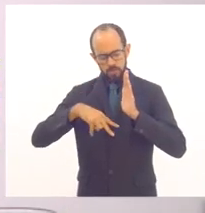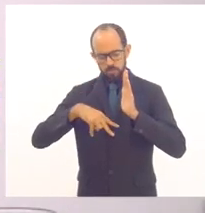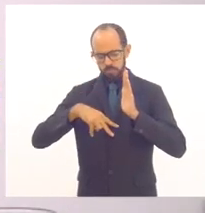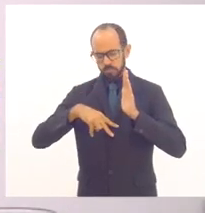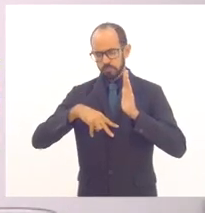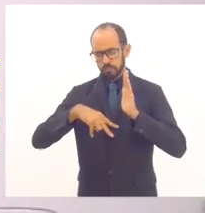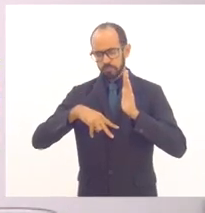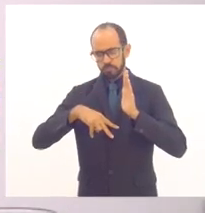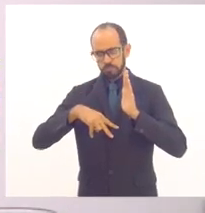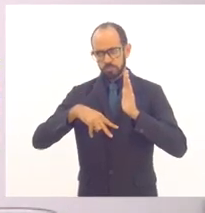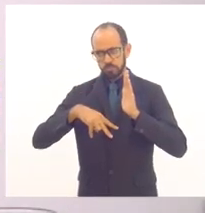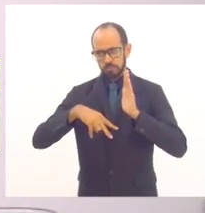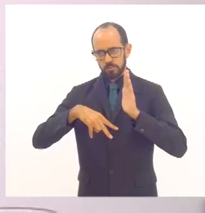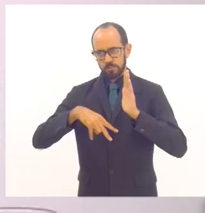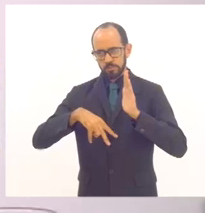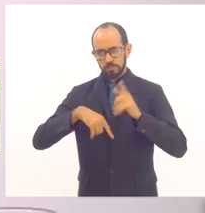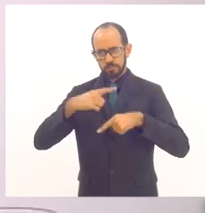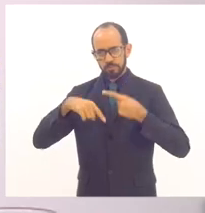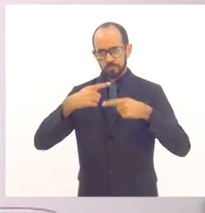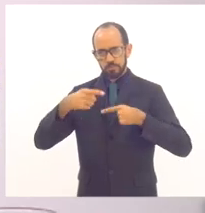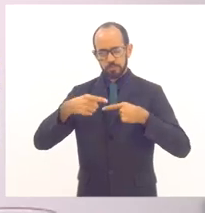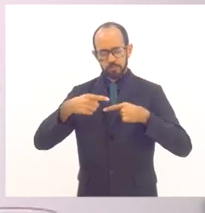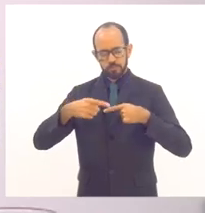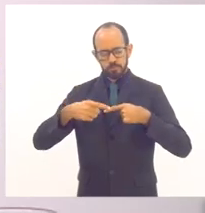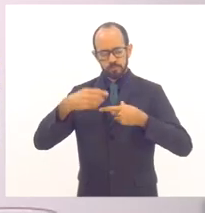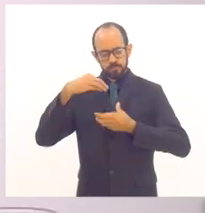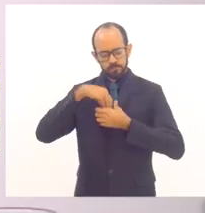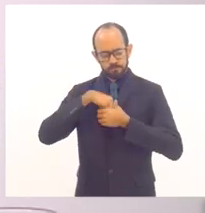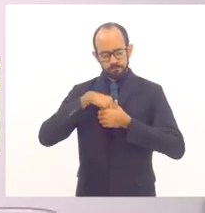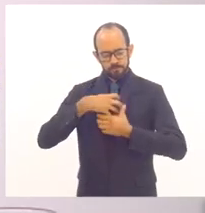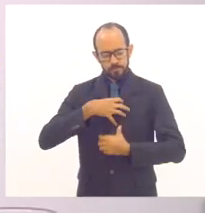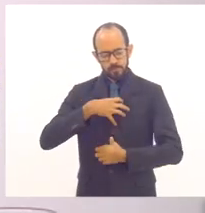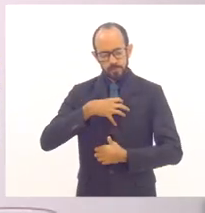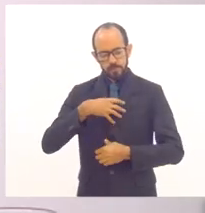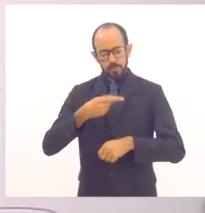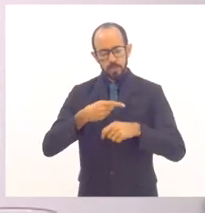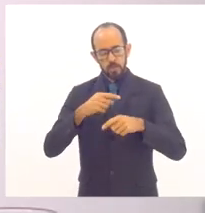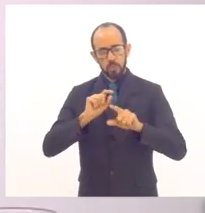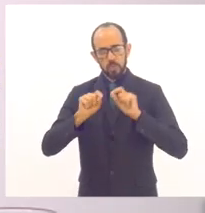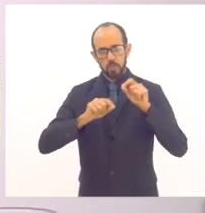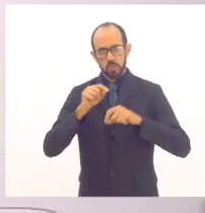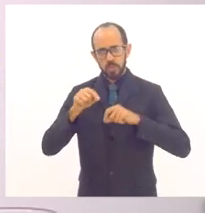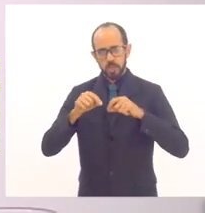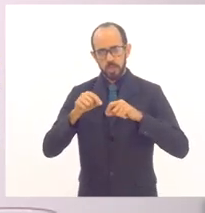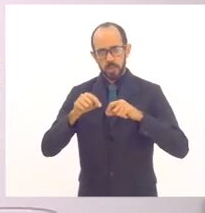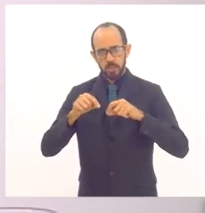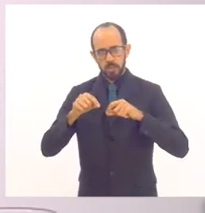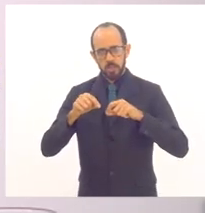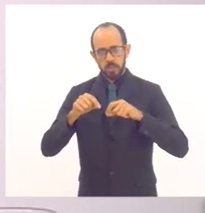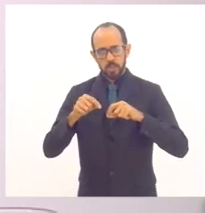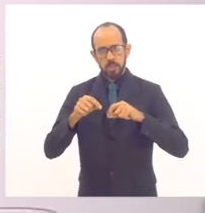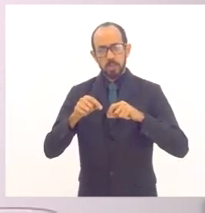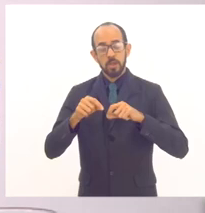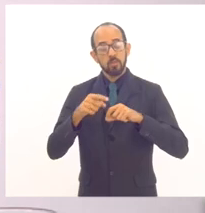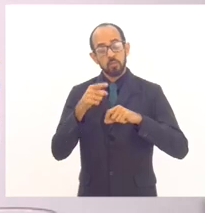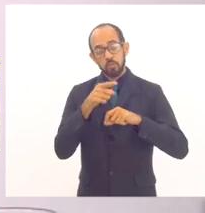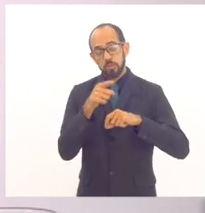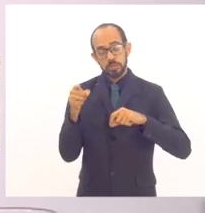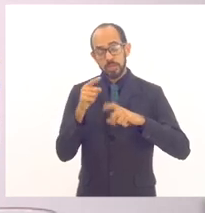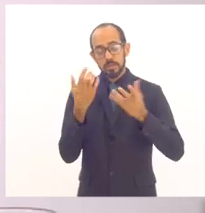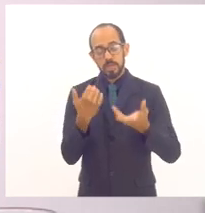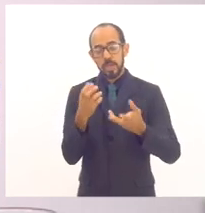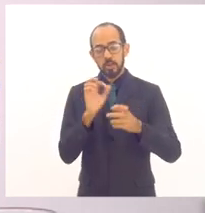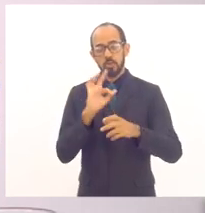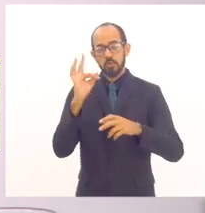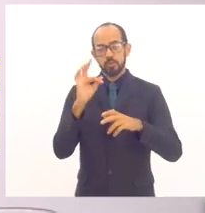uma leitura e internalize com vocês, né, o que é que vocês querem da capoeira,